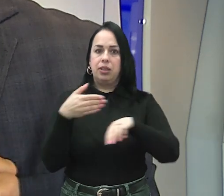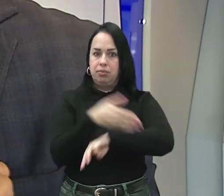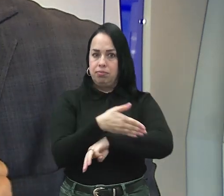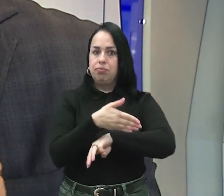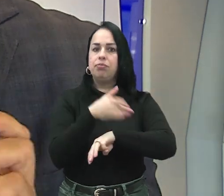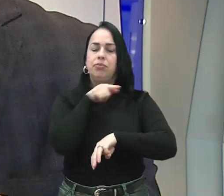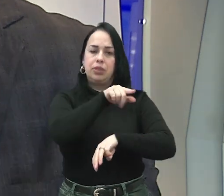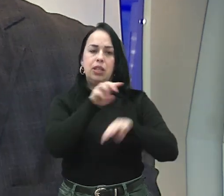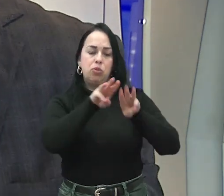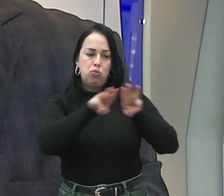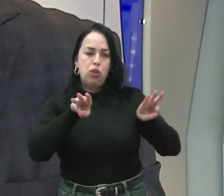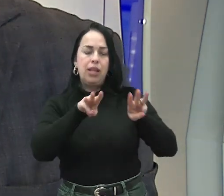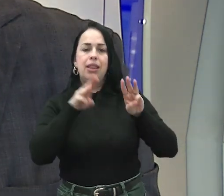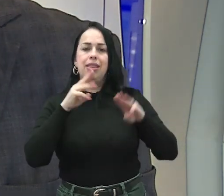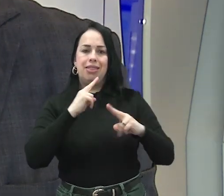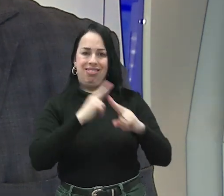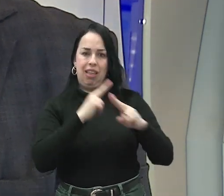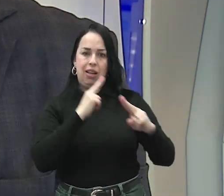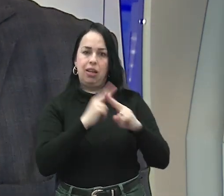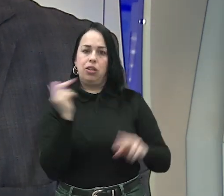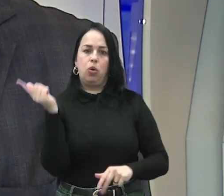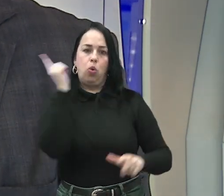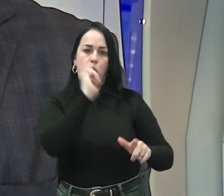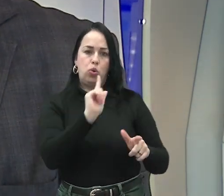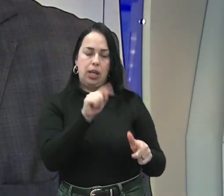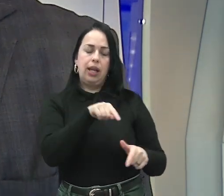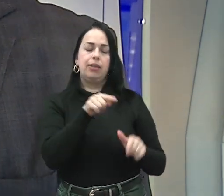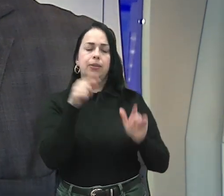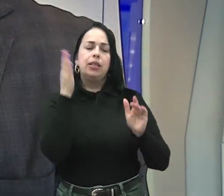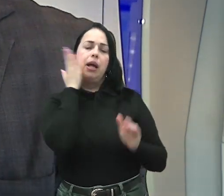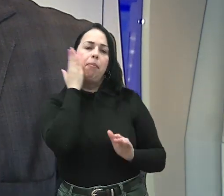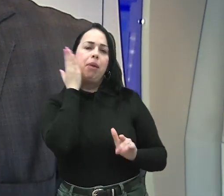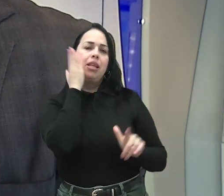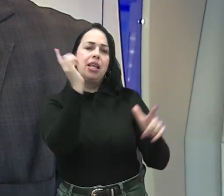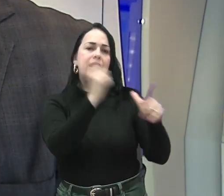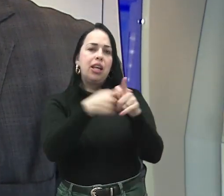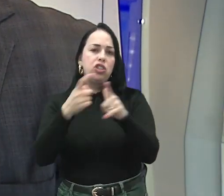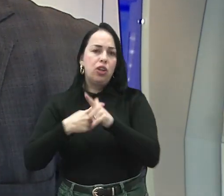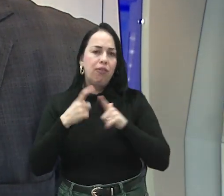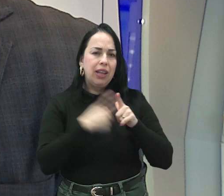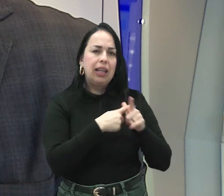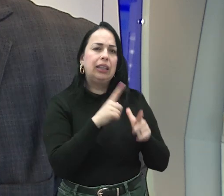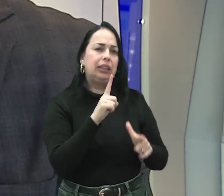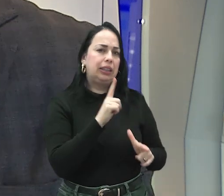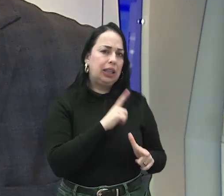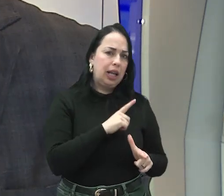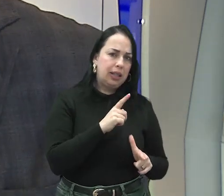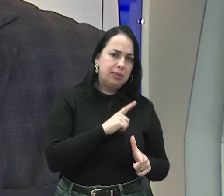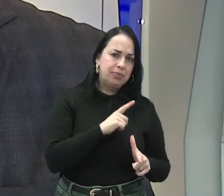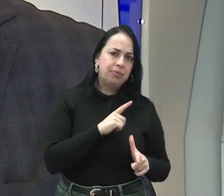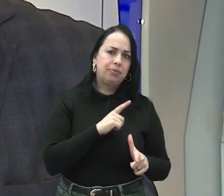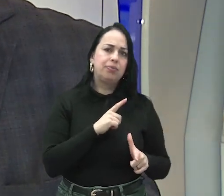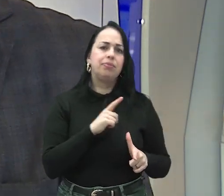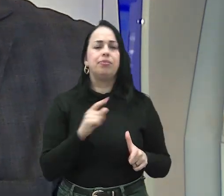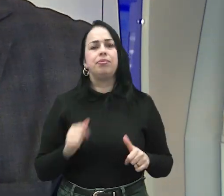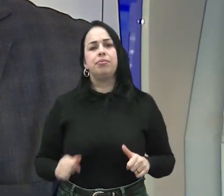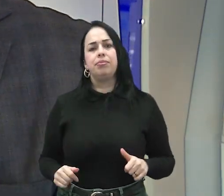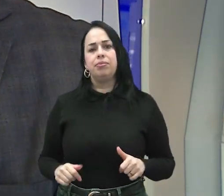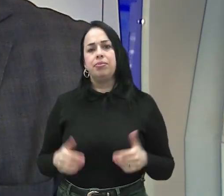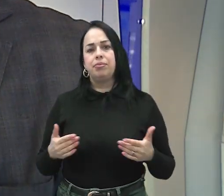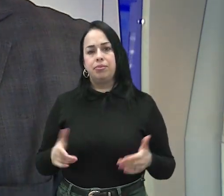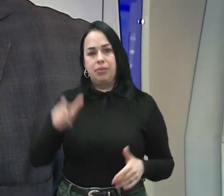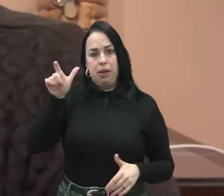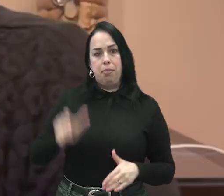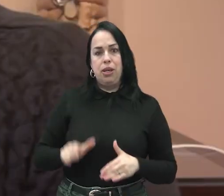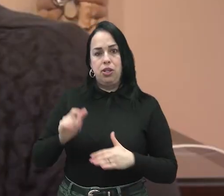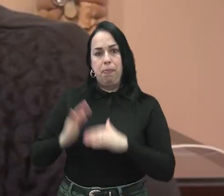a pessoa se conectando no site da Caixa, ela consegue também verificar se tem alguma coisa que ela possa fazer com relação